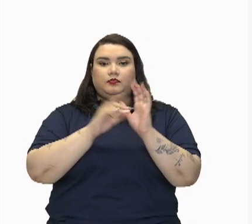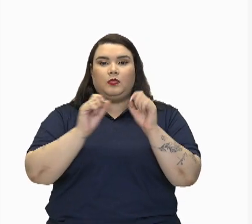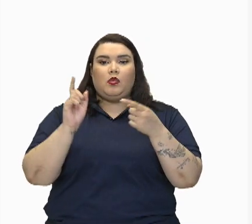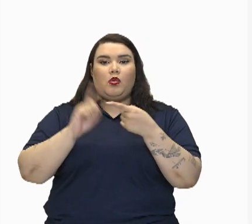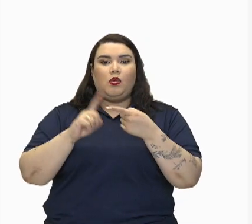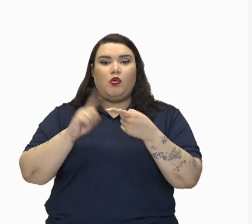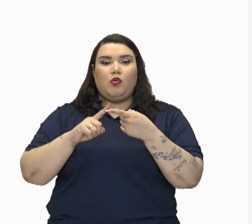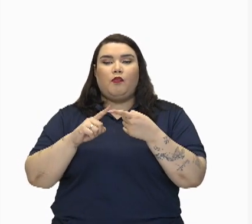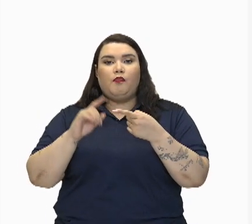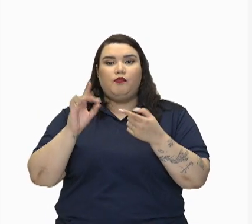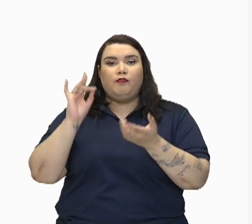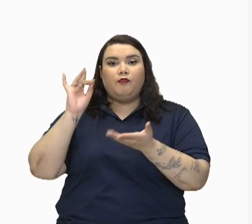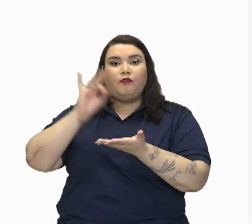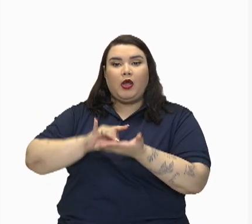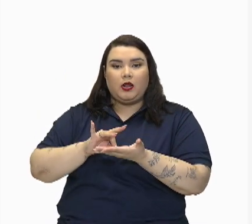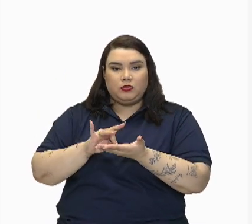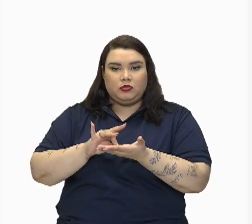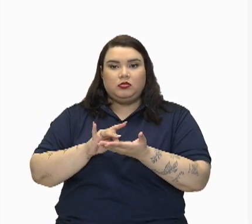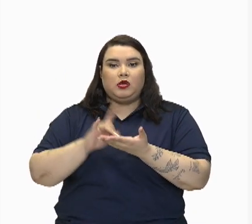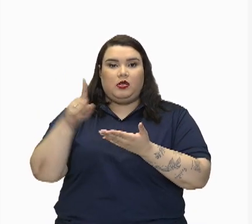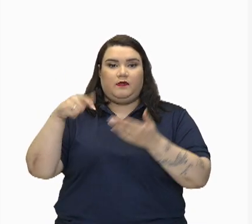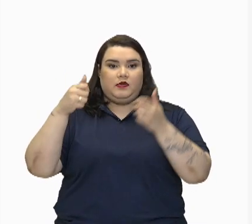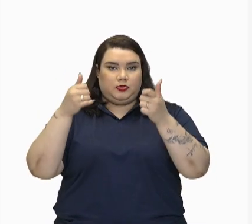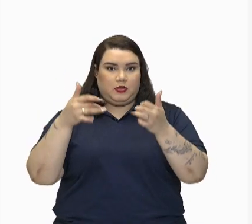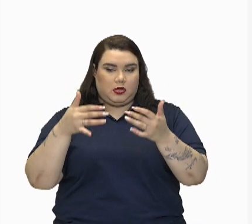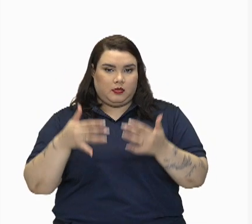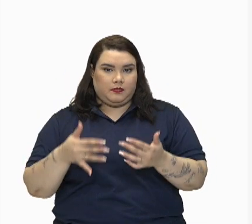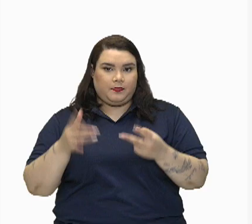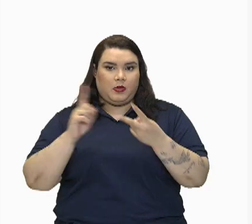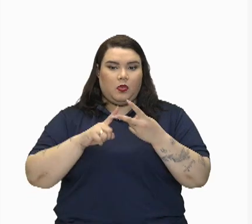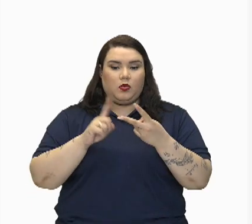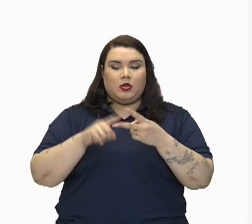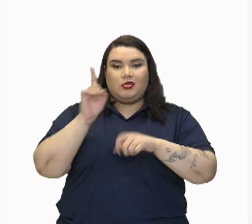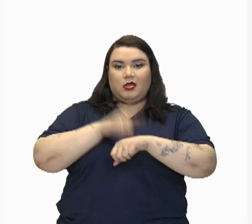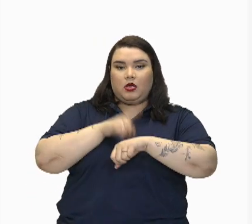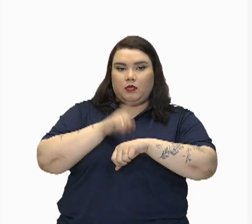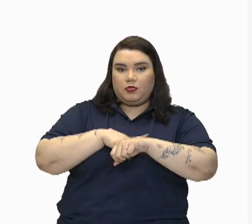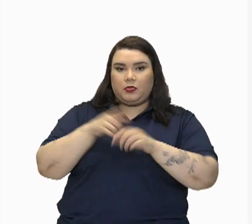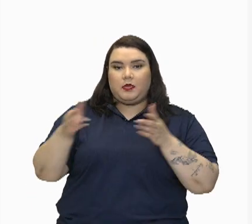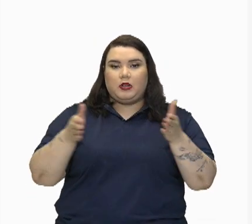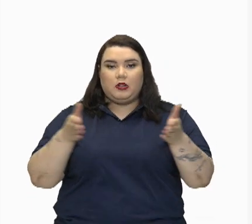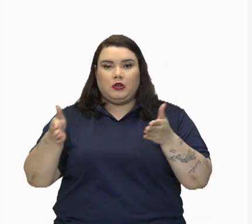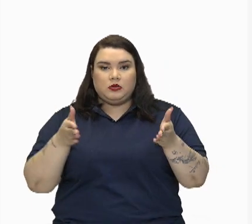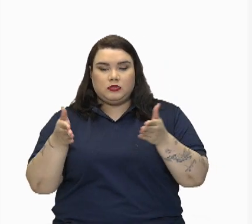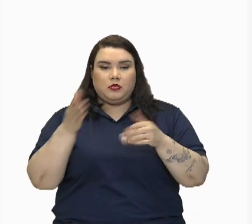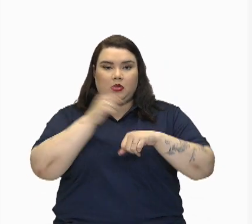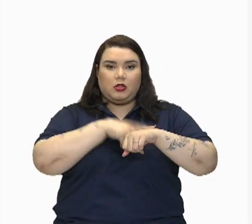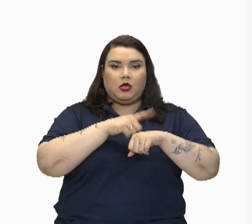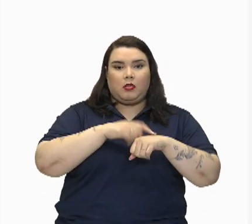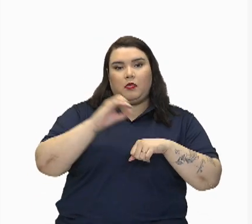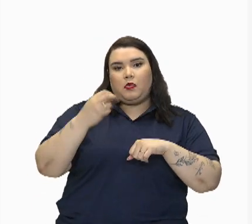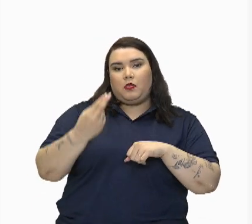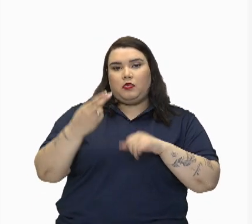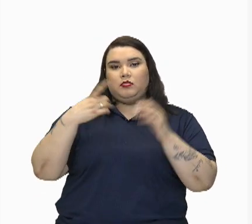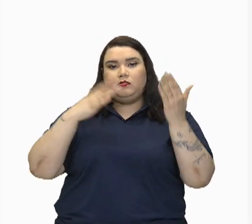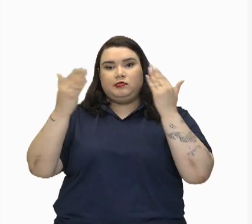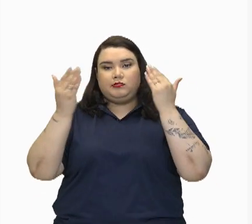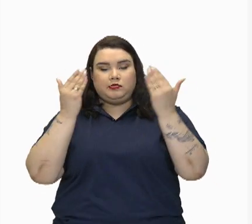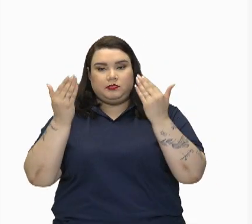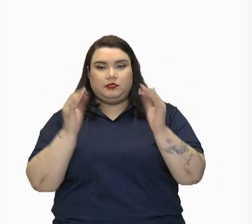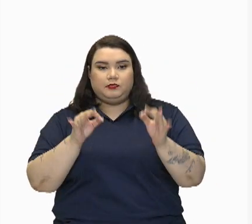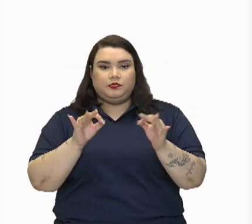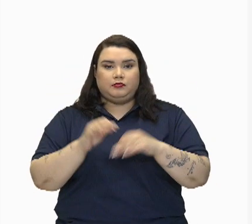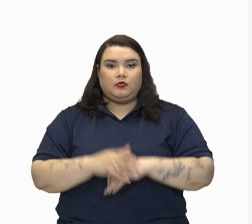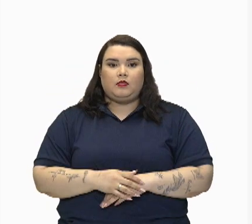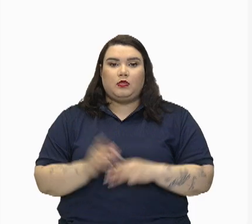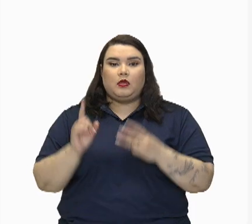fato, é o que será narrado, o tempo, podendo ser cronológico ou psicológico,